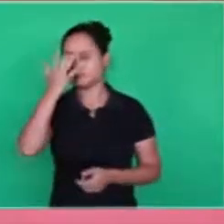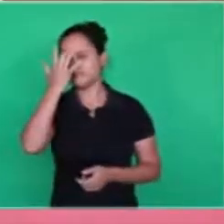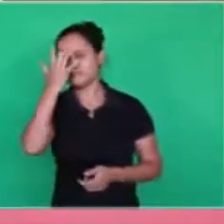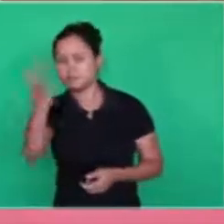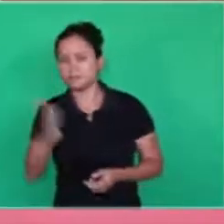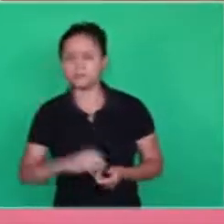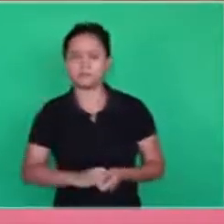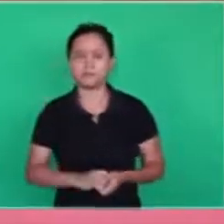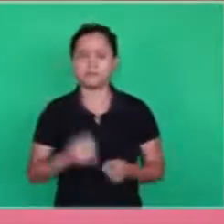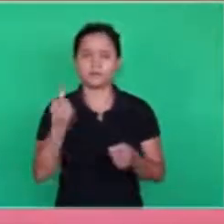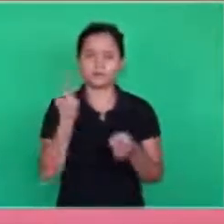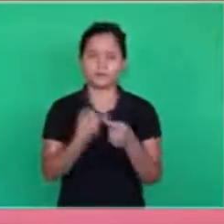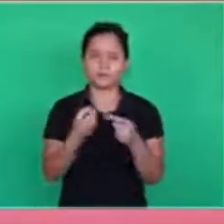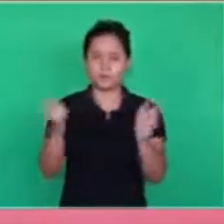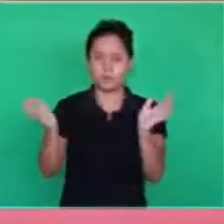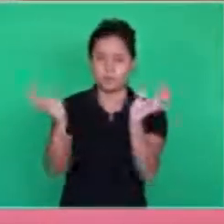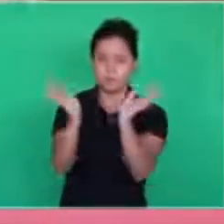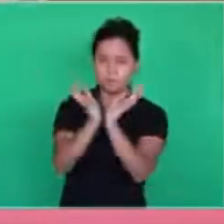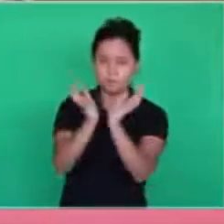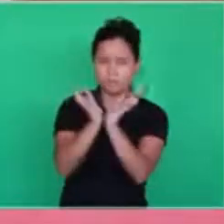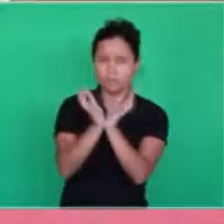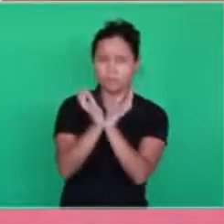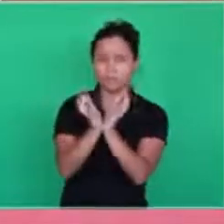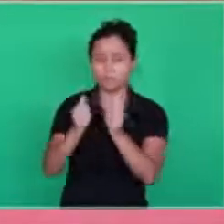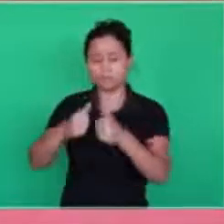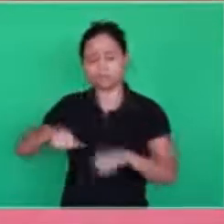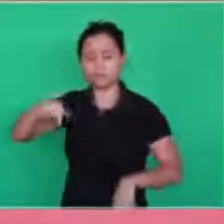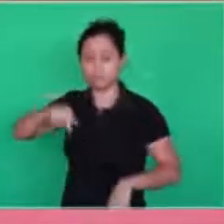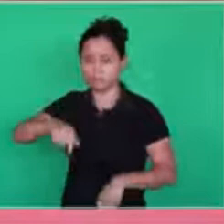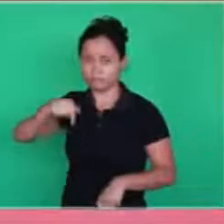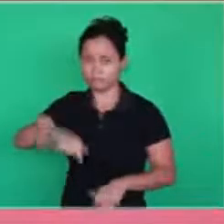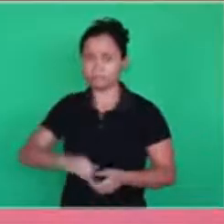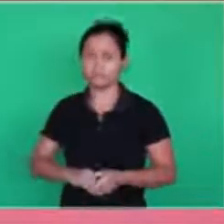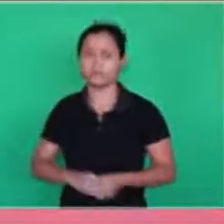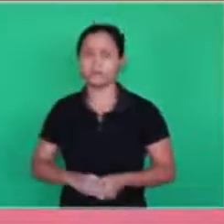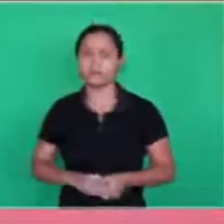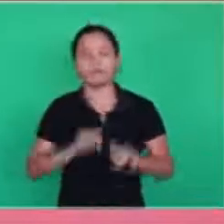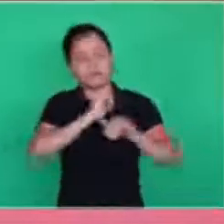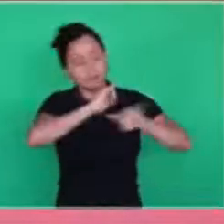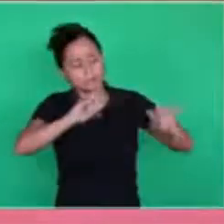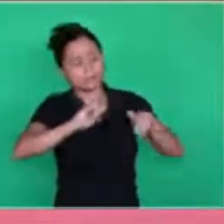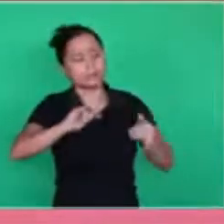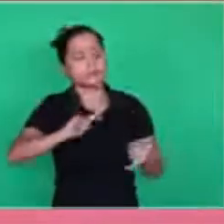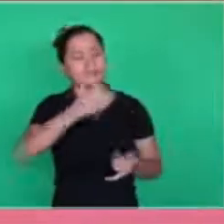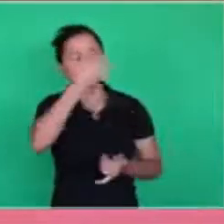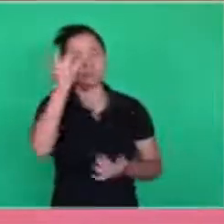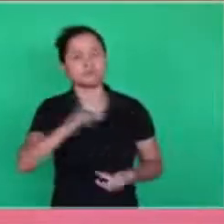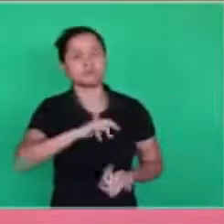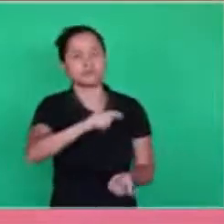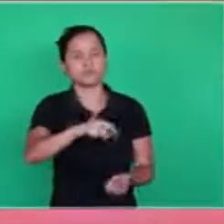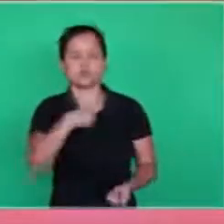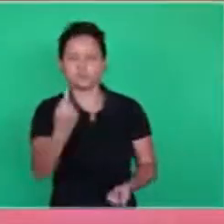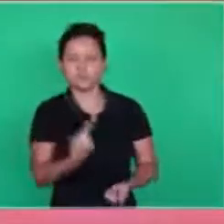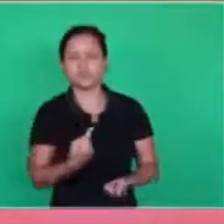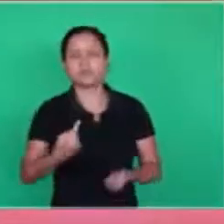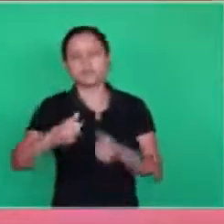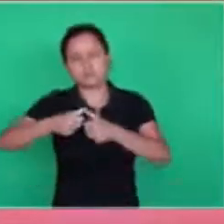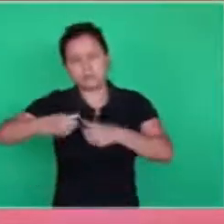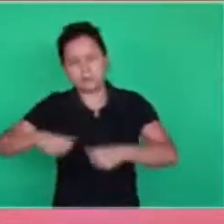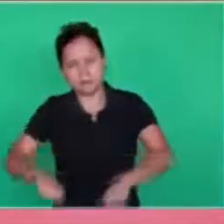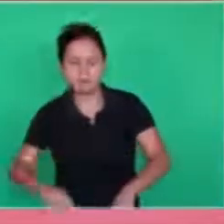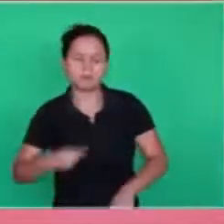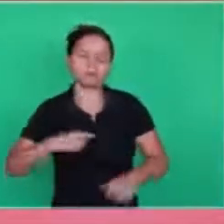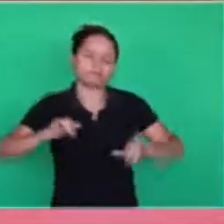ficar vai dizer para o mundo: olha, nós ficamos e é o sofrimento. Ele vai ter que explicar por que ficou e o